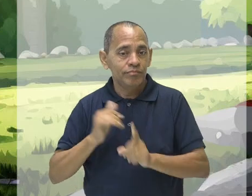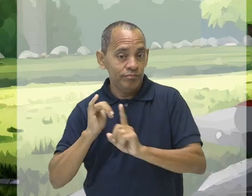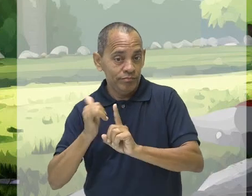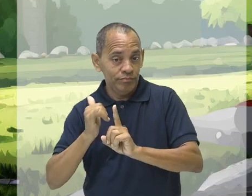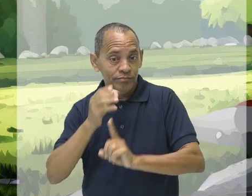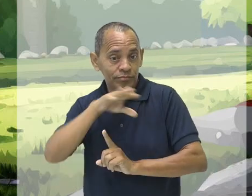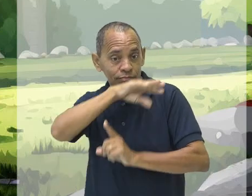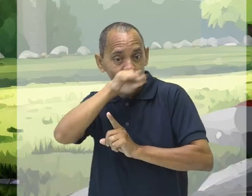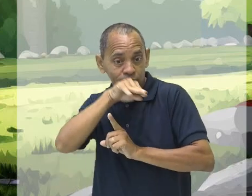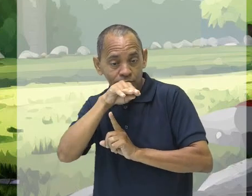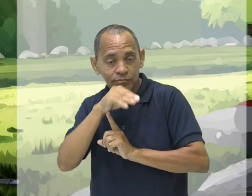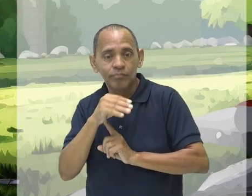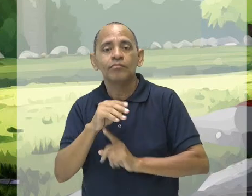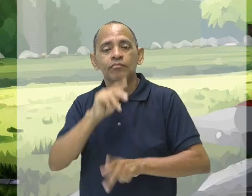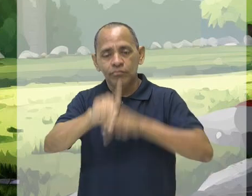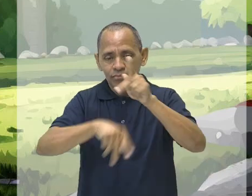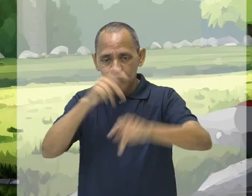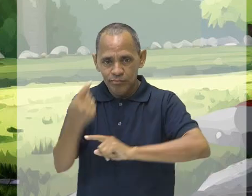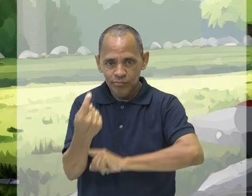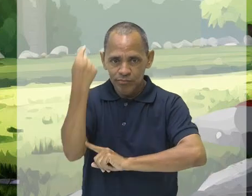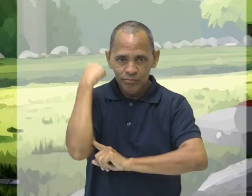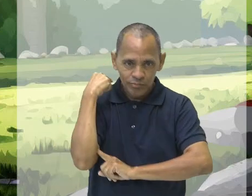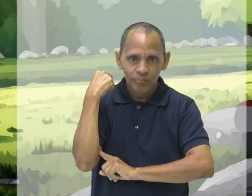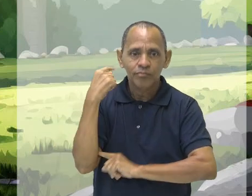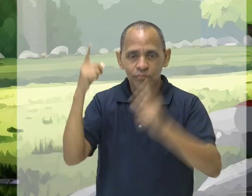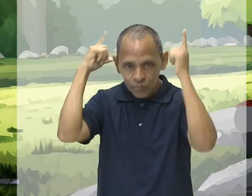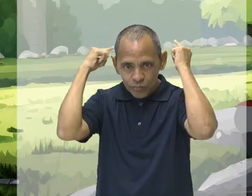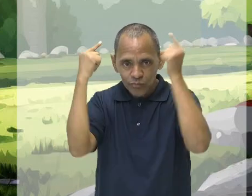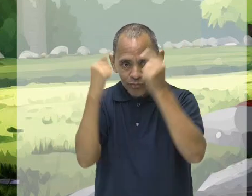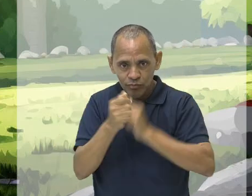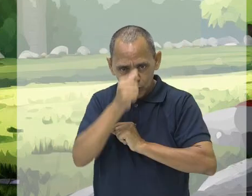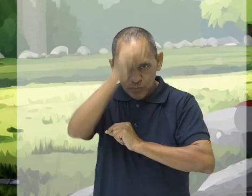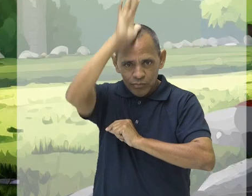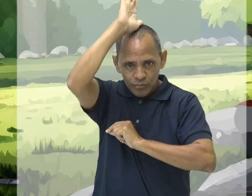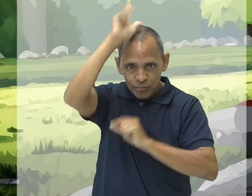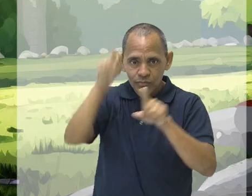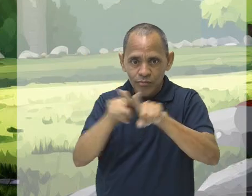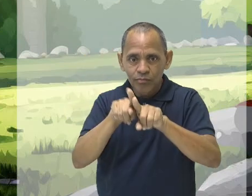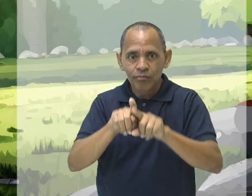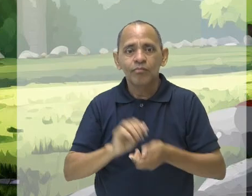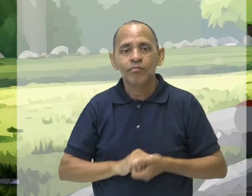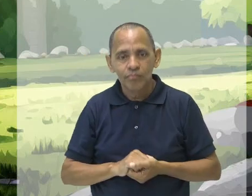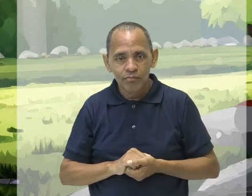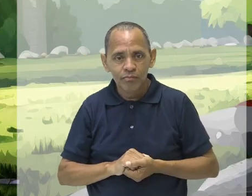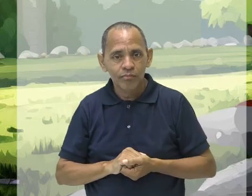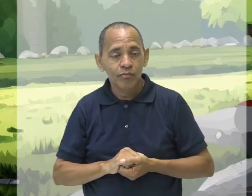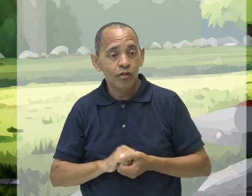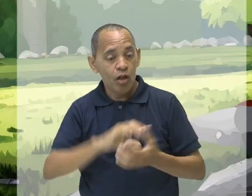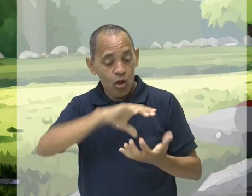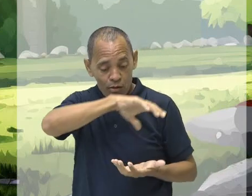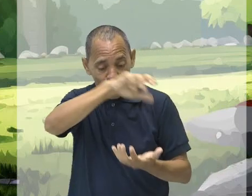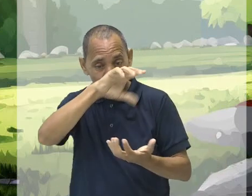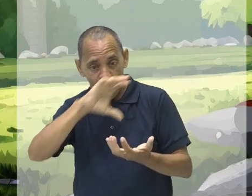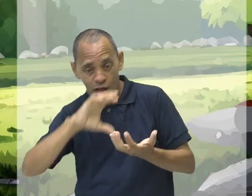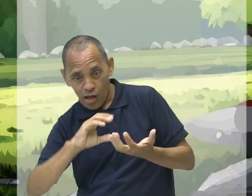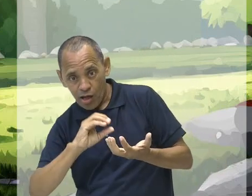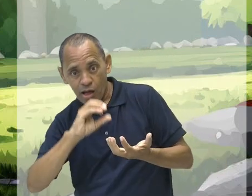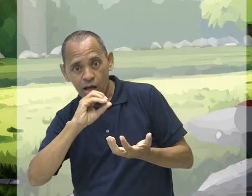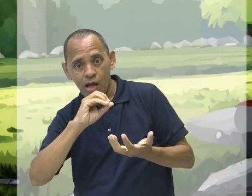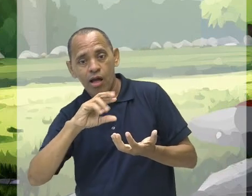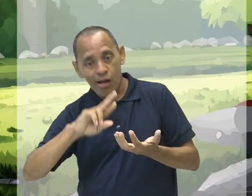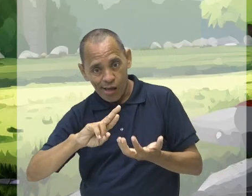povos antigos, trilhando pelos gregos e romanos, pelas lendas orientais, parábolas bíblicas,